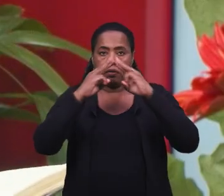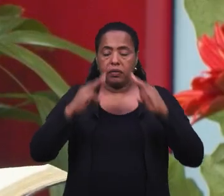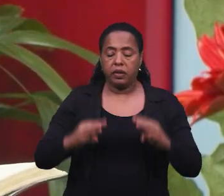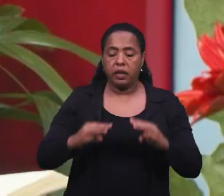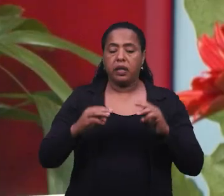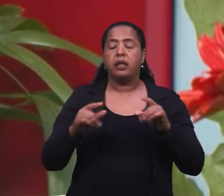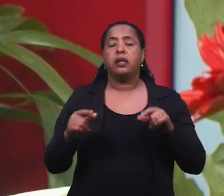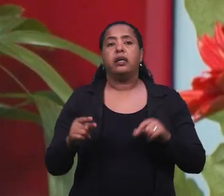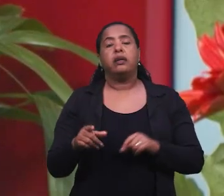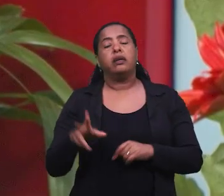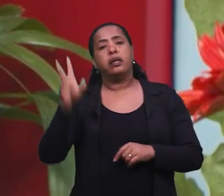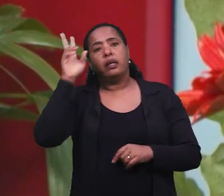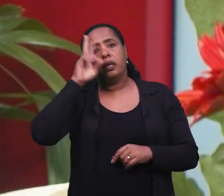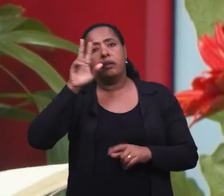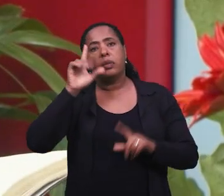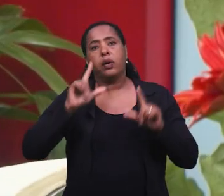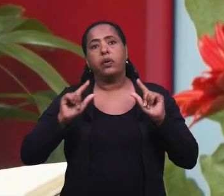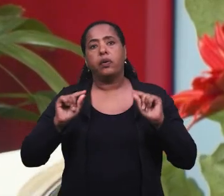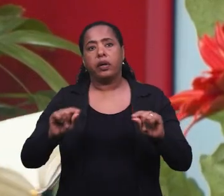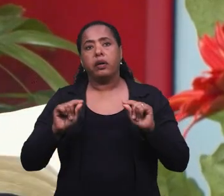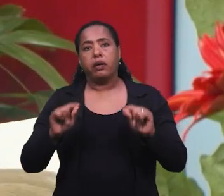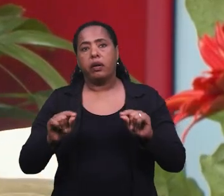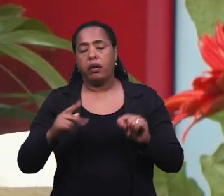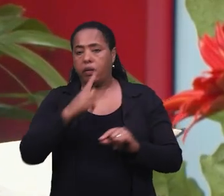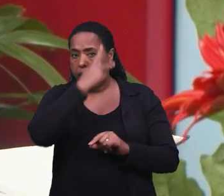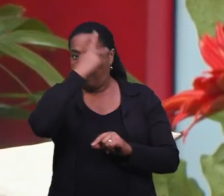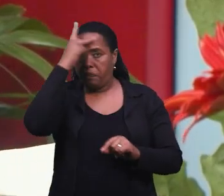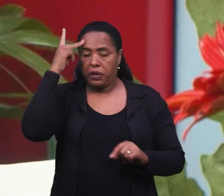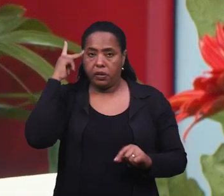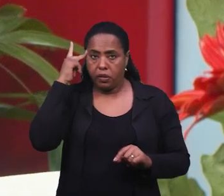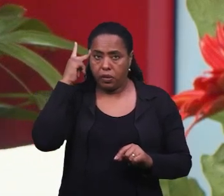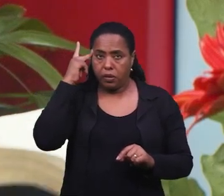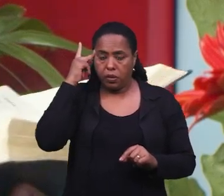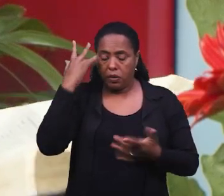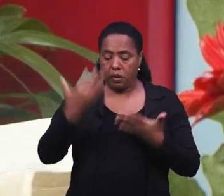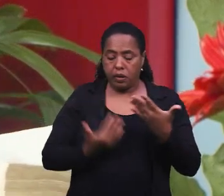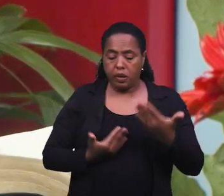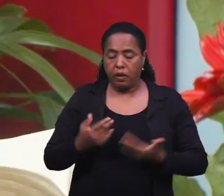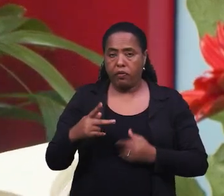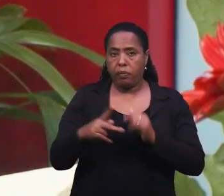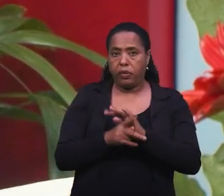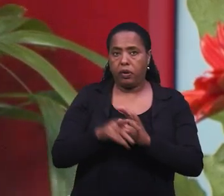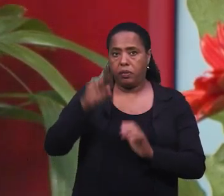levamos jovens, porque os jovens também se sentem úteis,